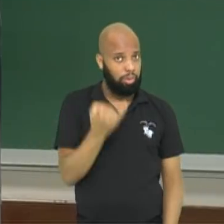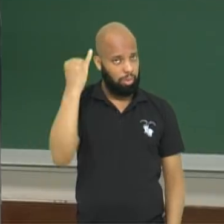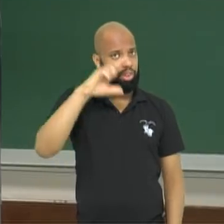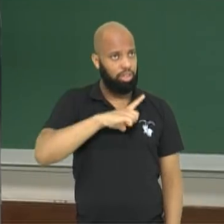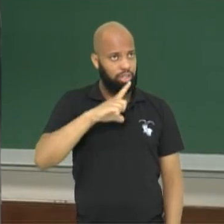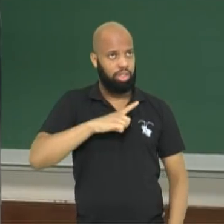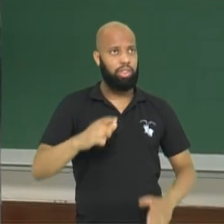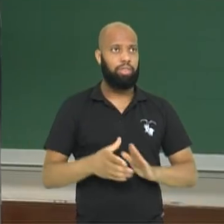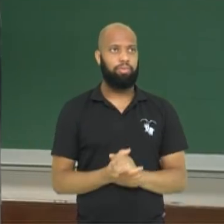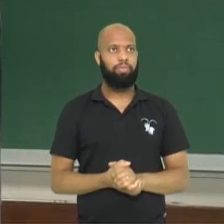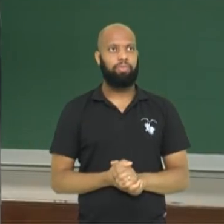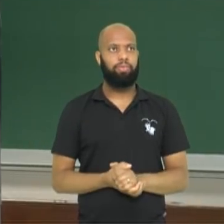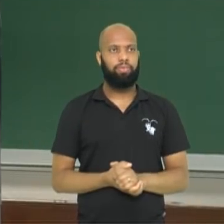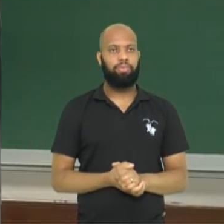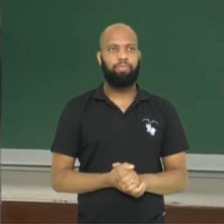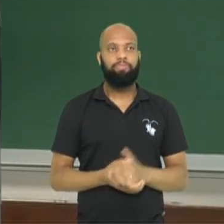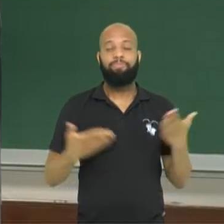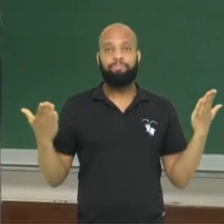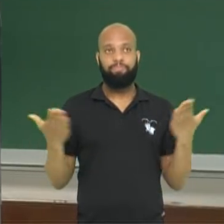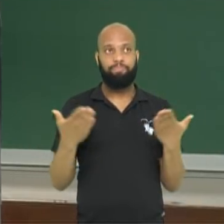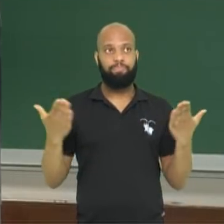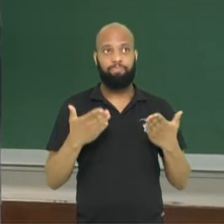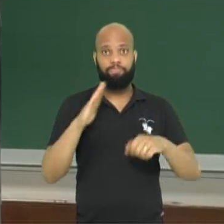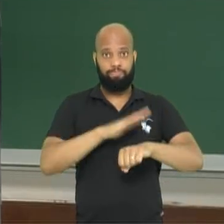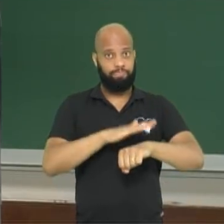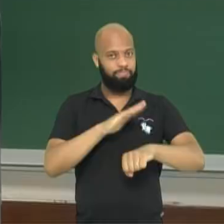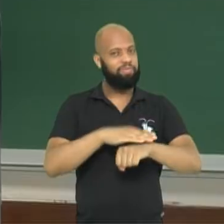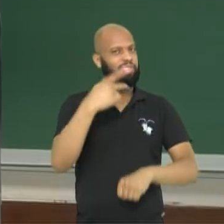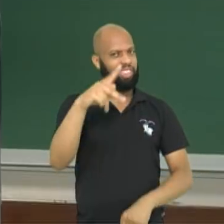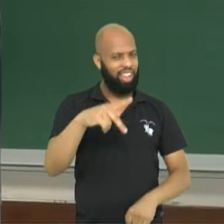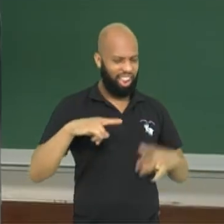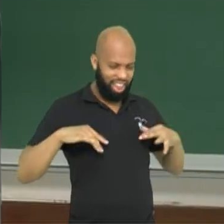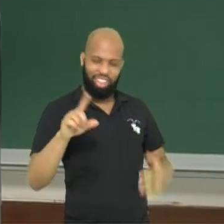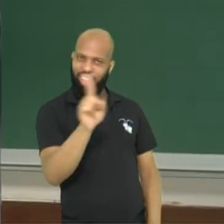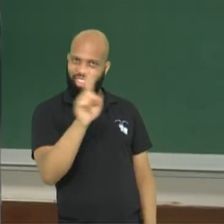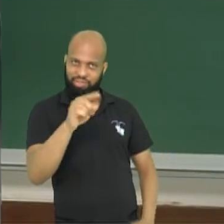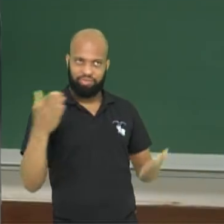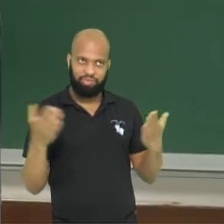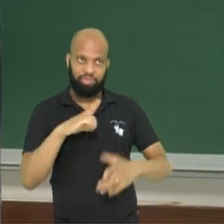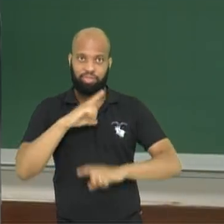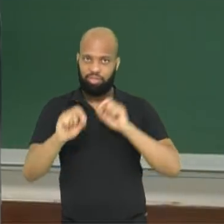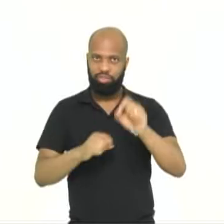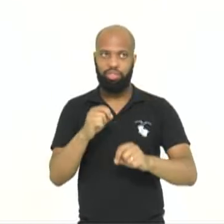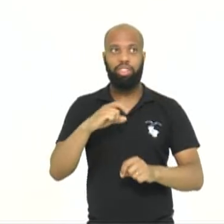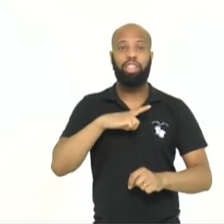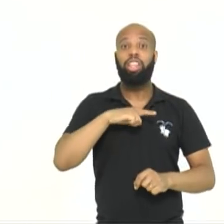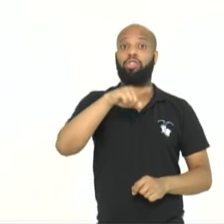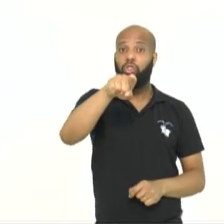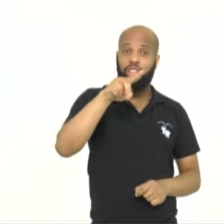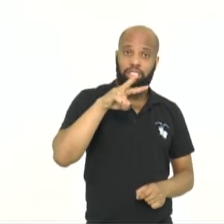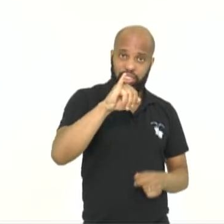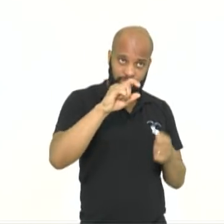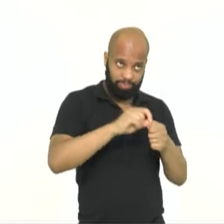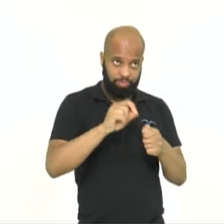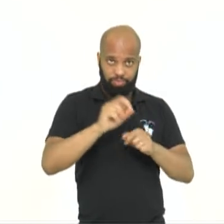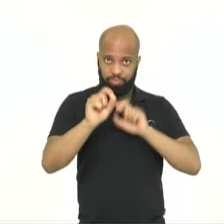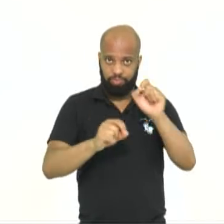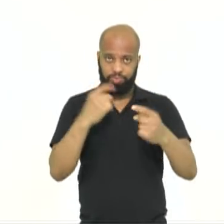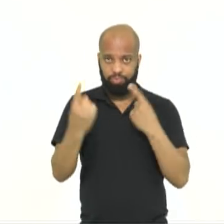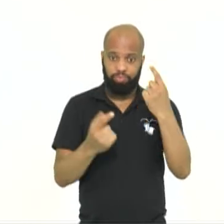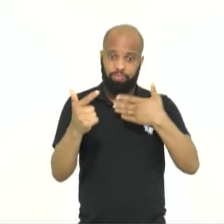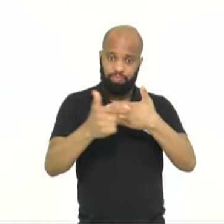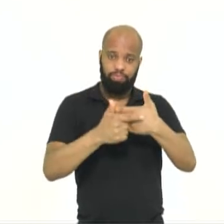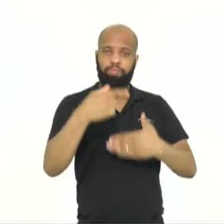importante. E aqui acharam que ia ficar de moleza? Não, né? Nós temos na Semana do Conhecimento, mão na massa. Agora, qual é o